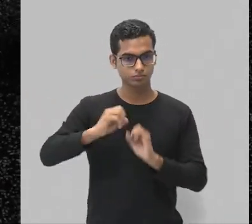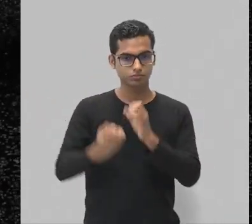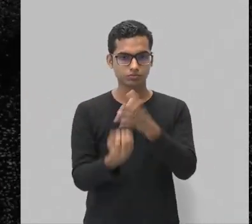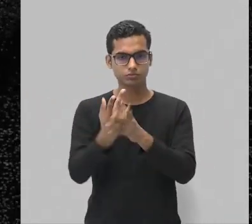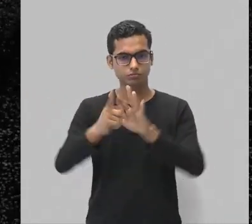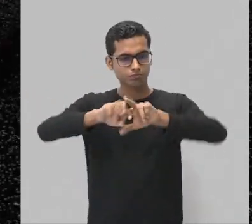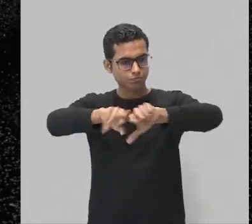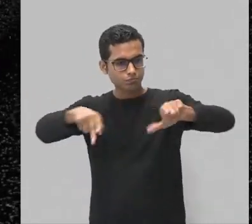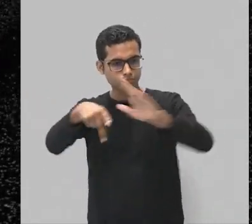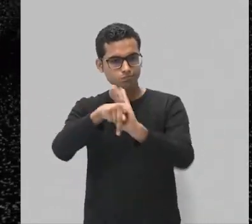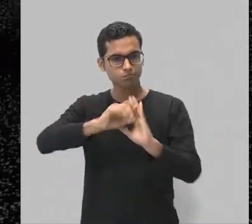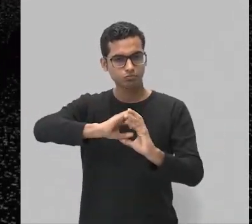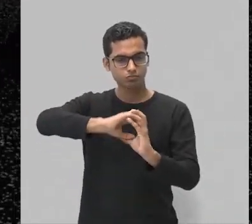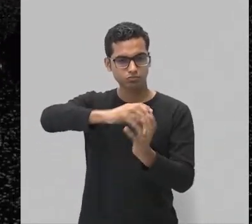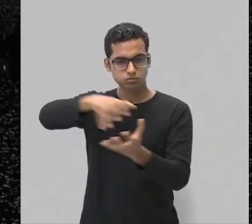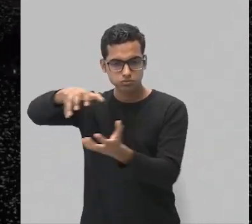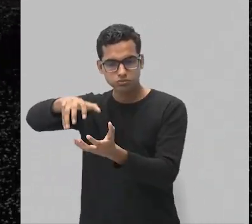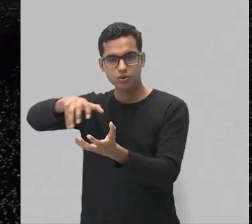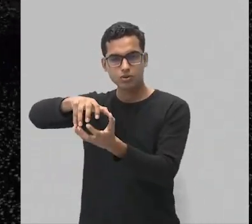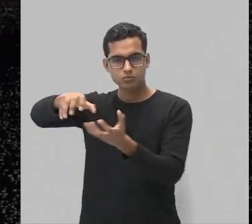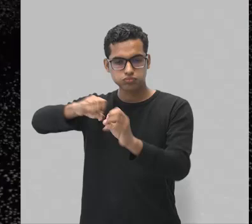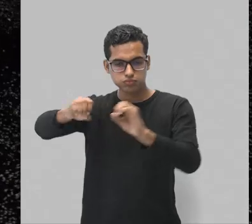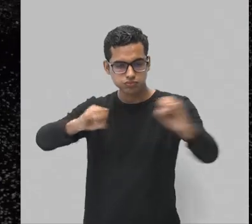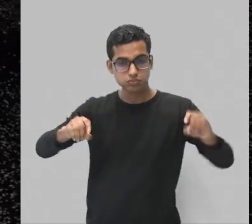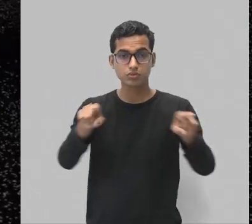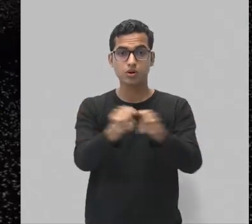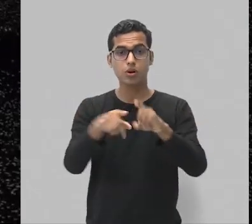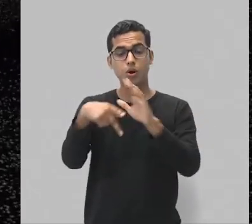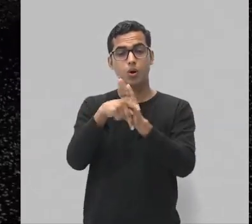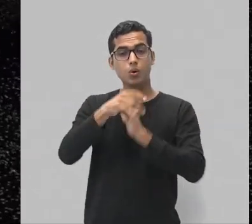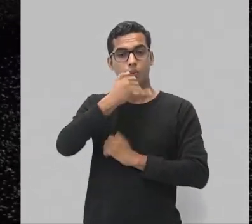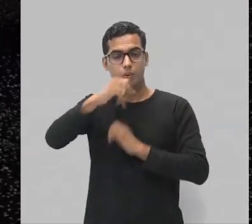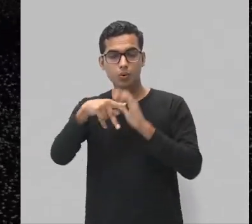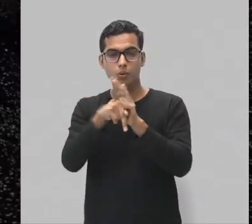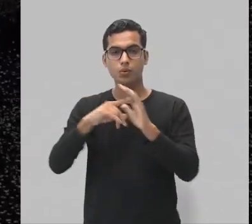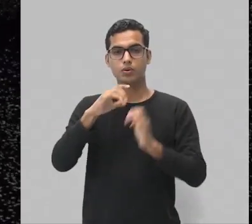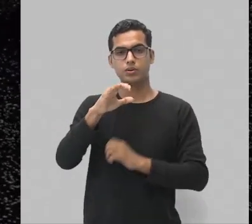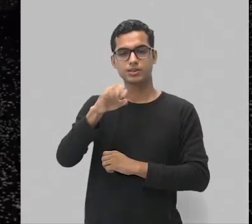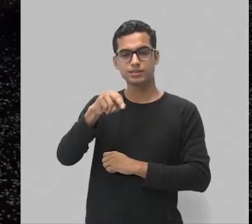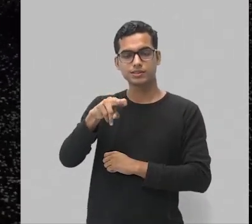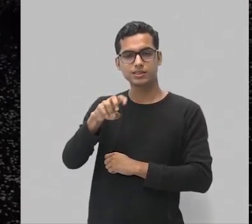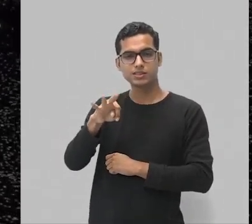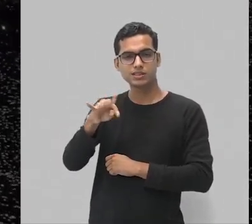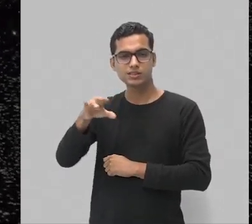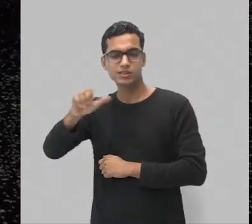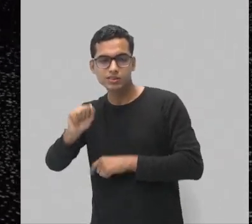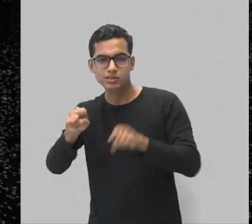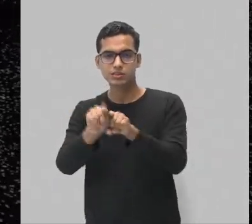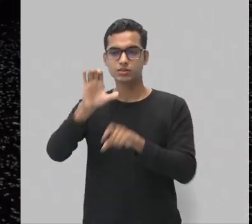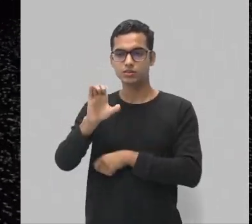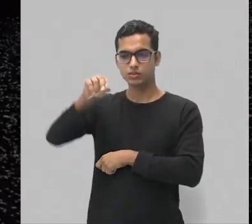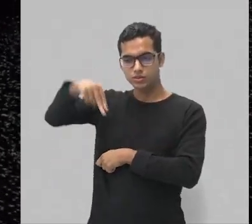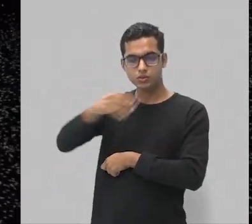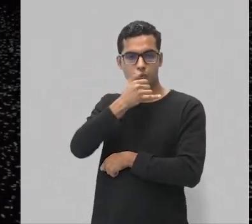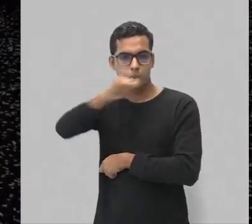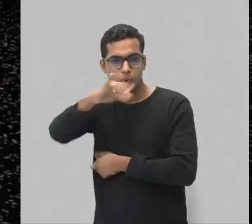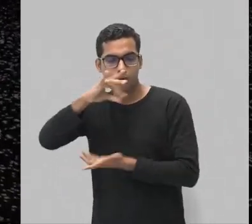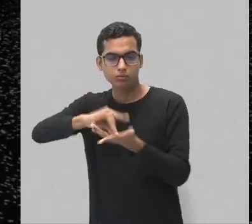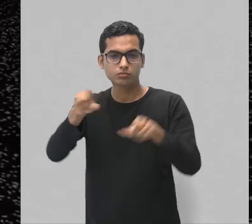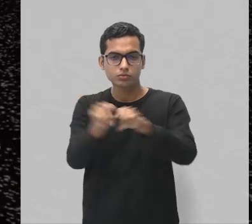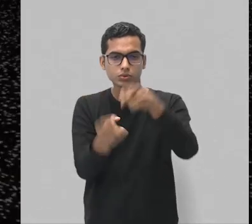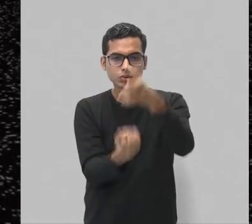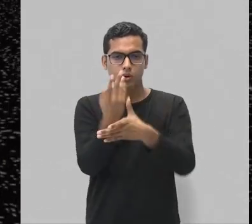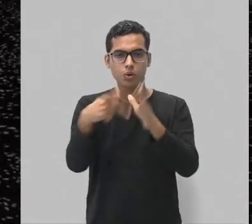planetas. Como a energia cinética foi convertida em energia térmica durante os impactos, as unidades em colisão se